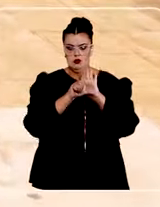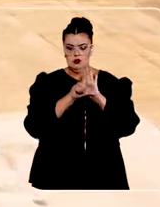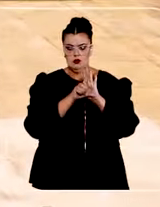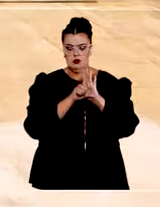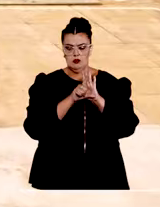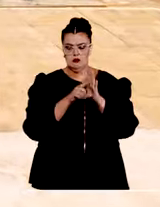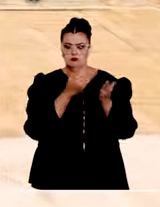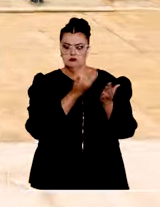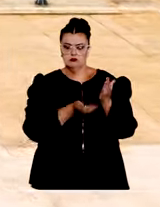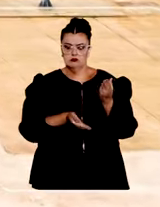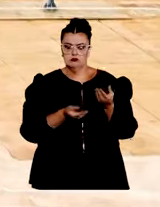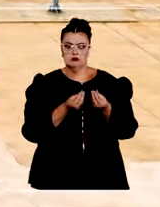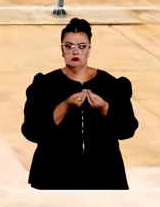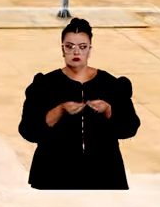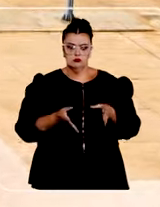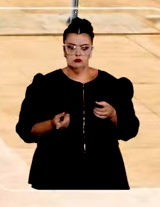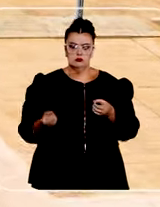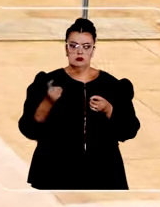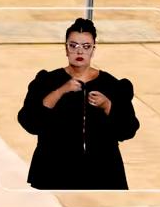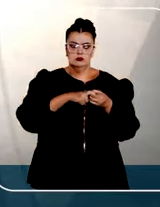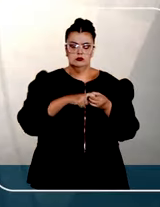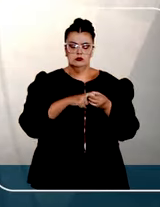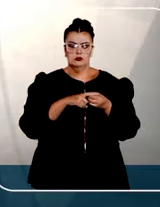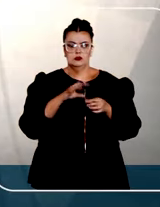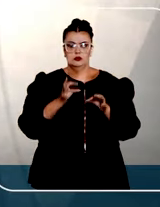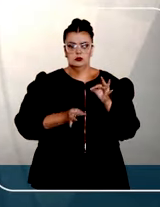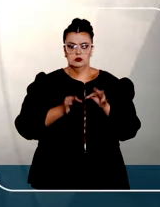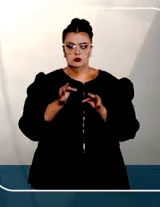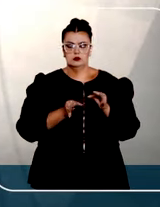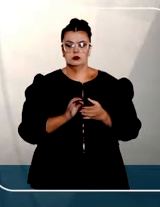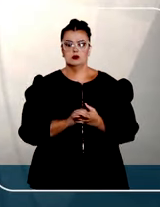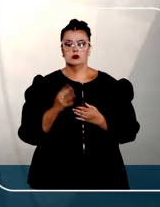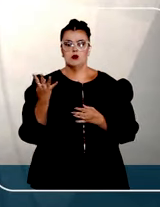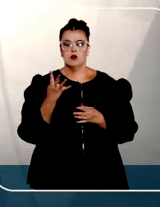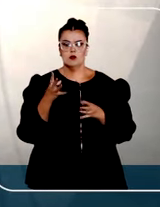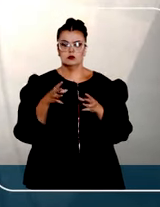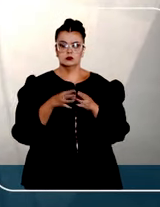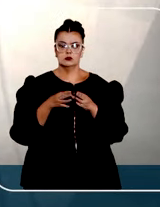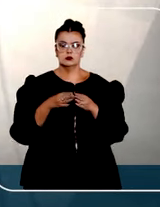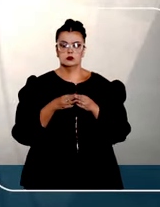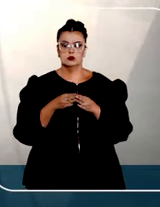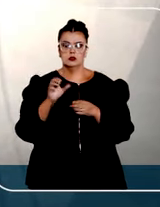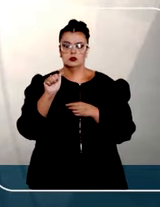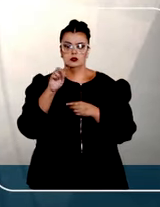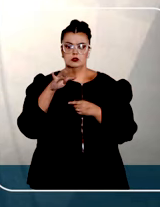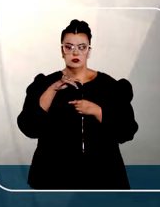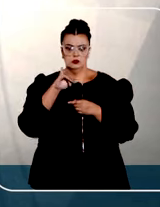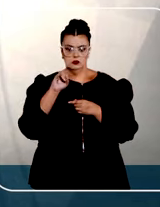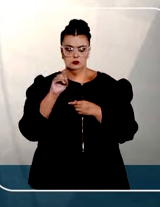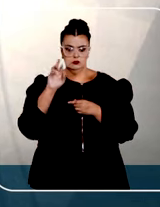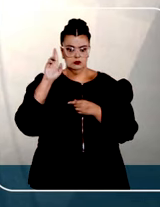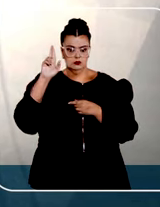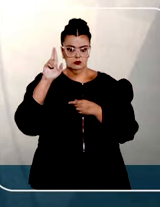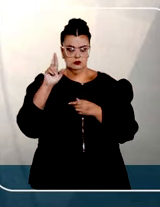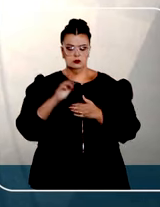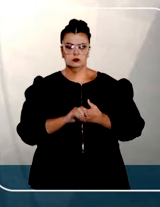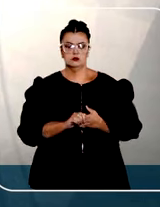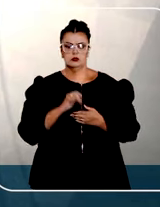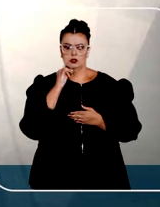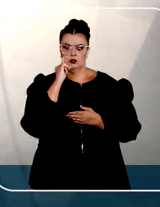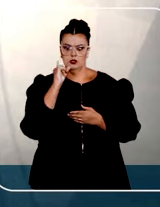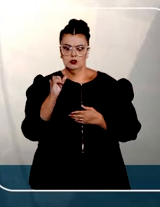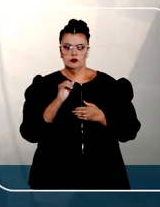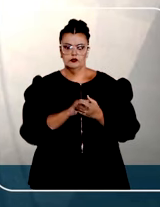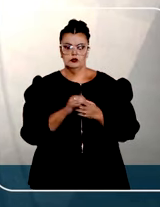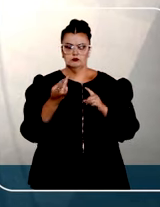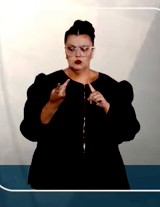na lei de falência e recuperação judicial o relator do caso na quarta turma foi o ministro Antônio Carlos Ferreira ele ressaltou